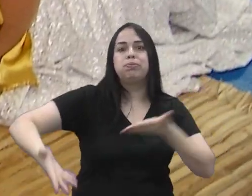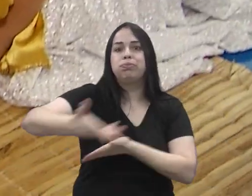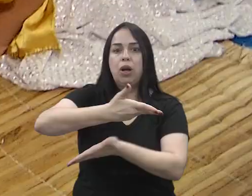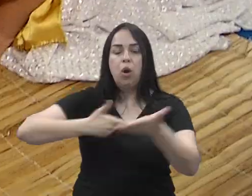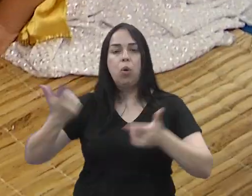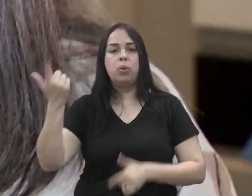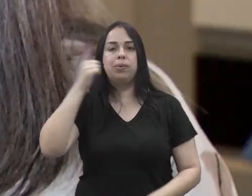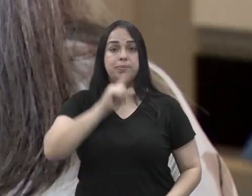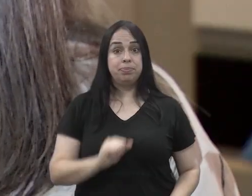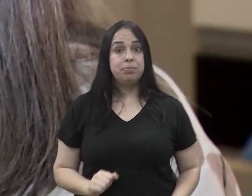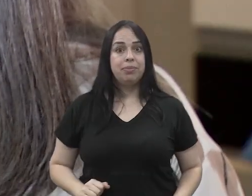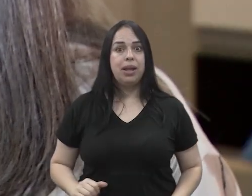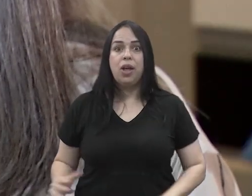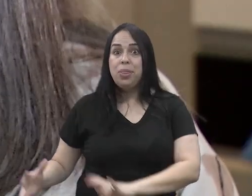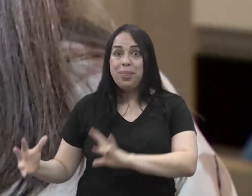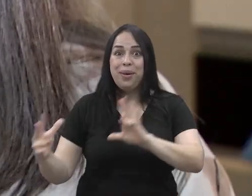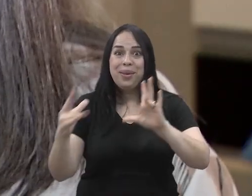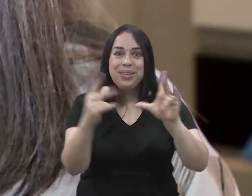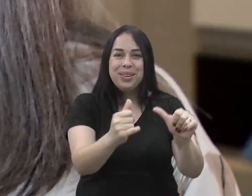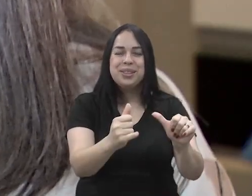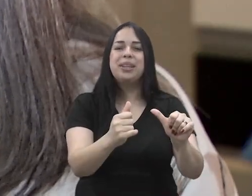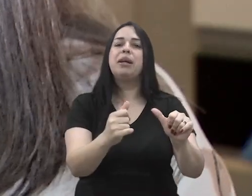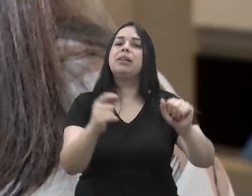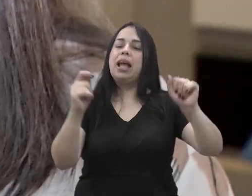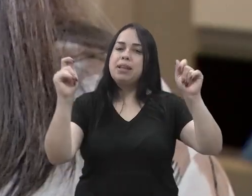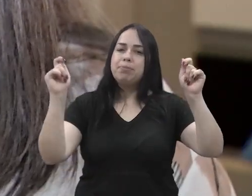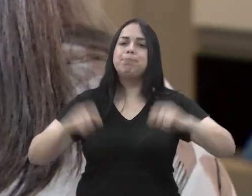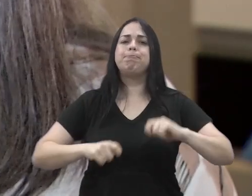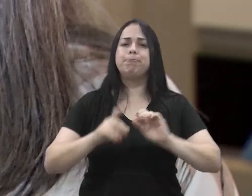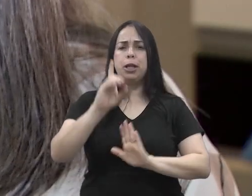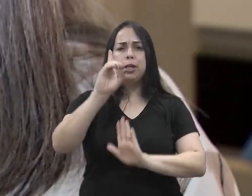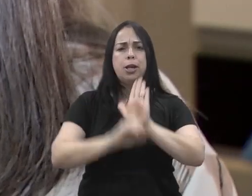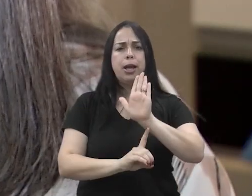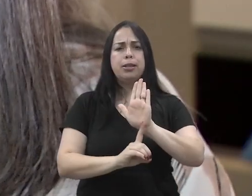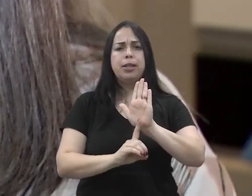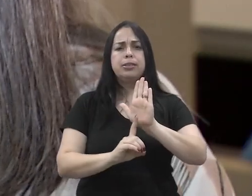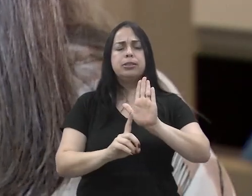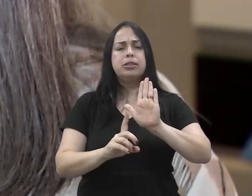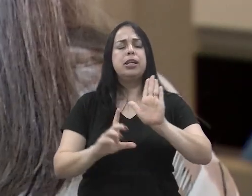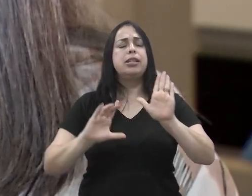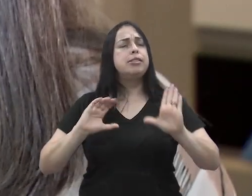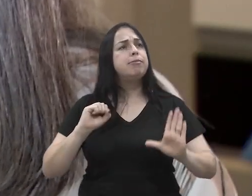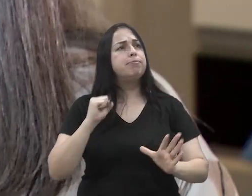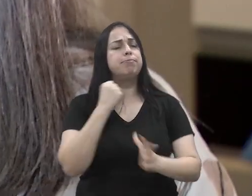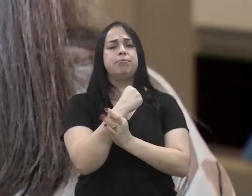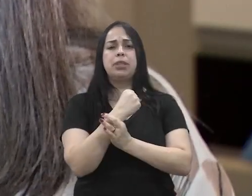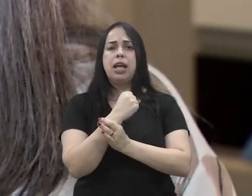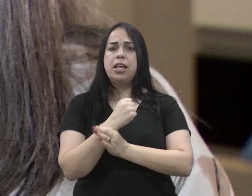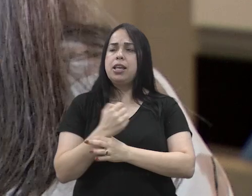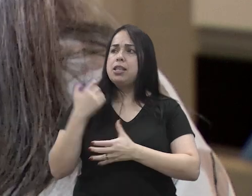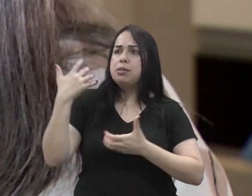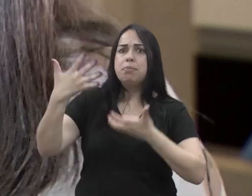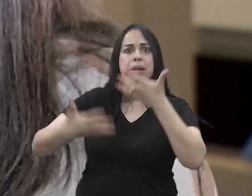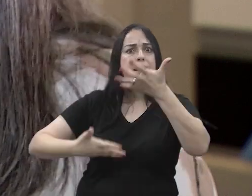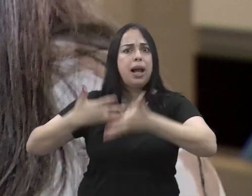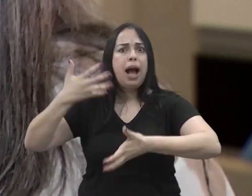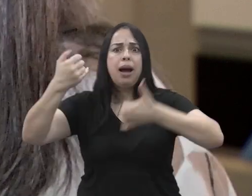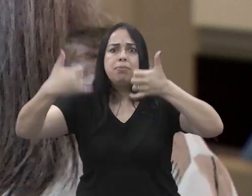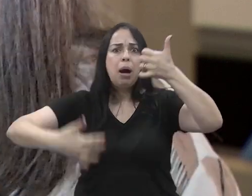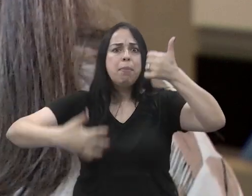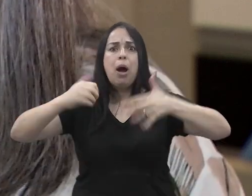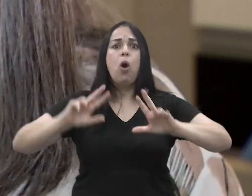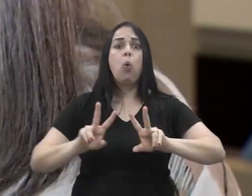em harmonia. Eu acho que todos têm esse direito, todos têm que se sentir seguro em poder falar de